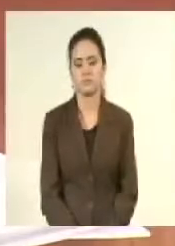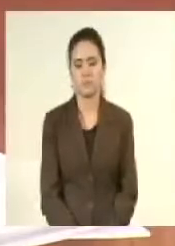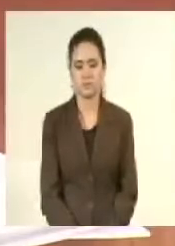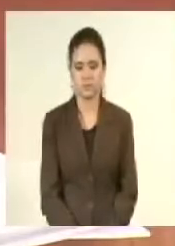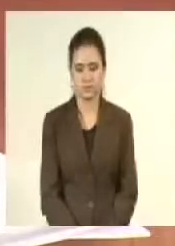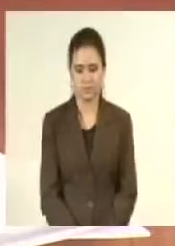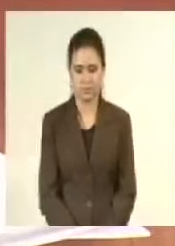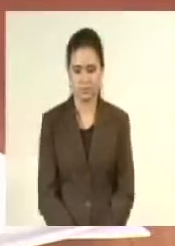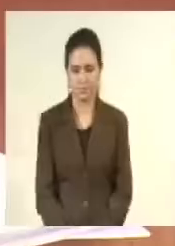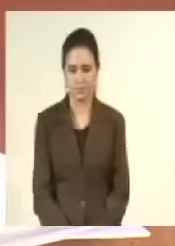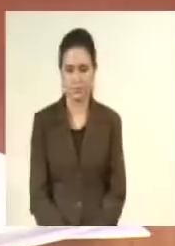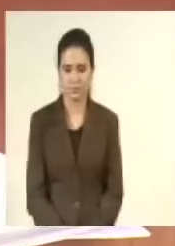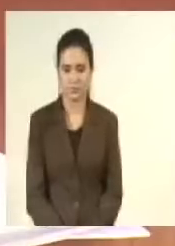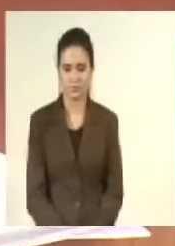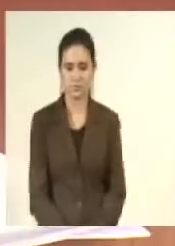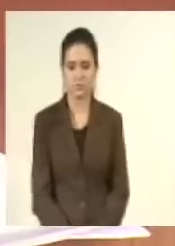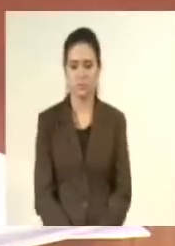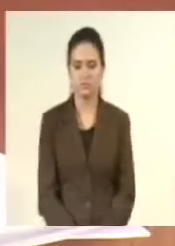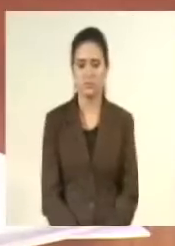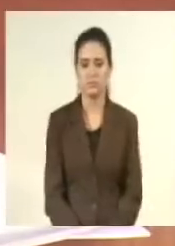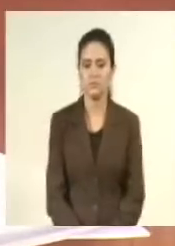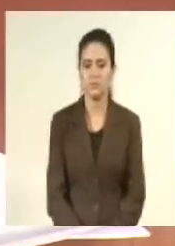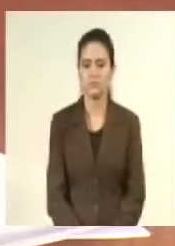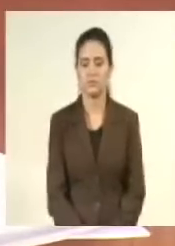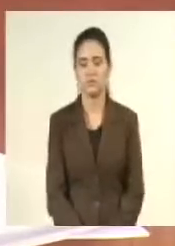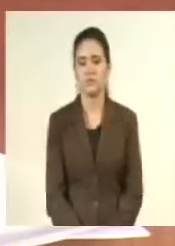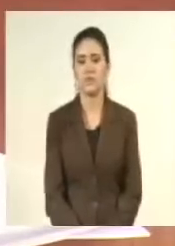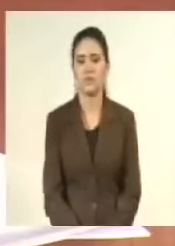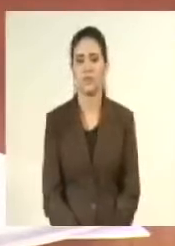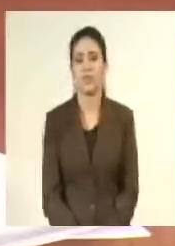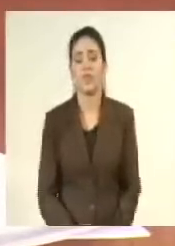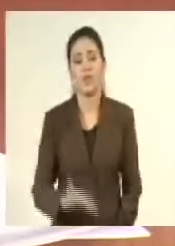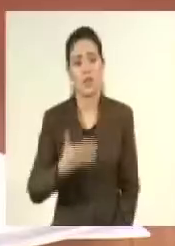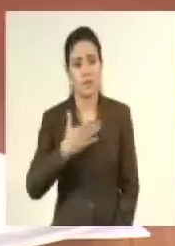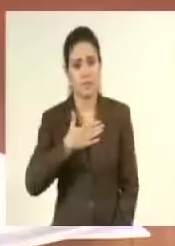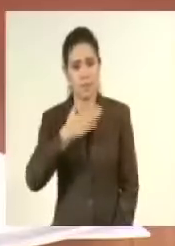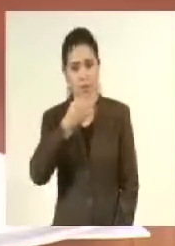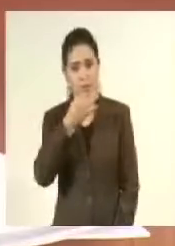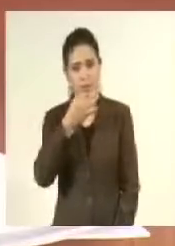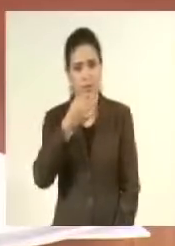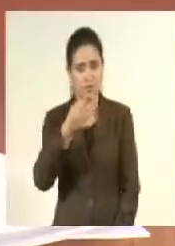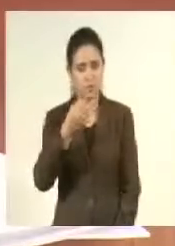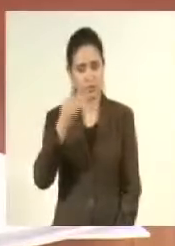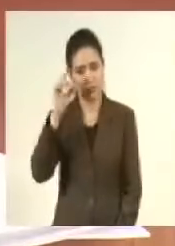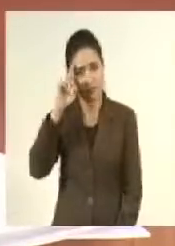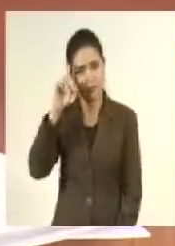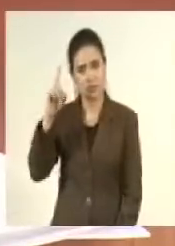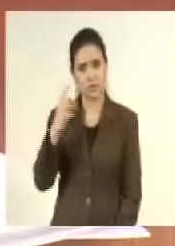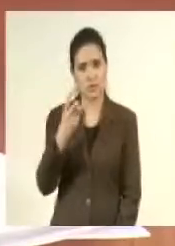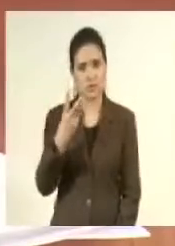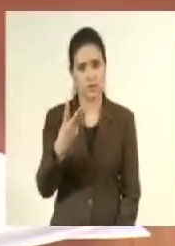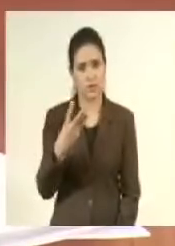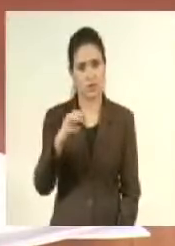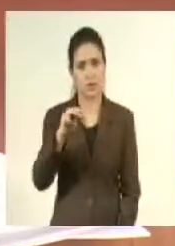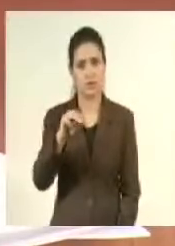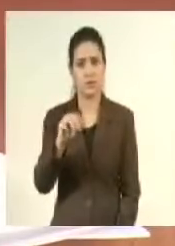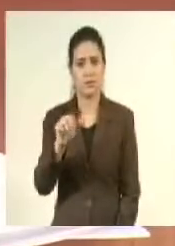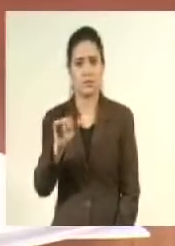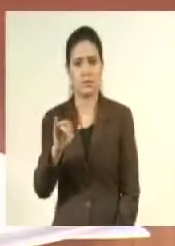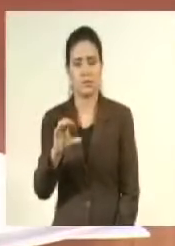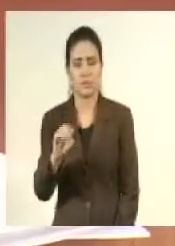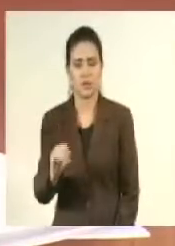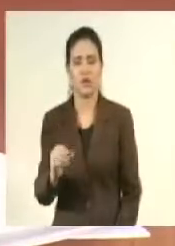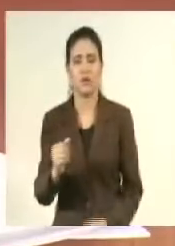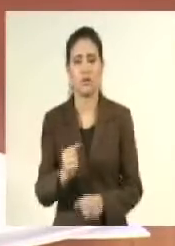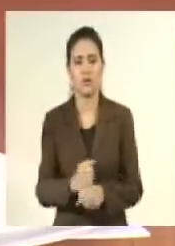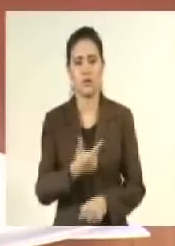foi o dia, no meu ponto de vista, 3 de maio de 2015,